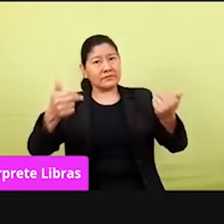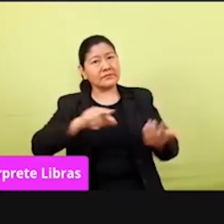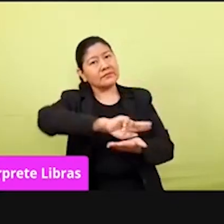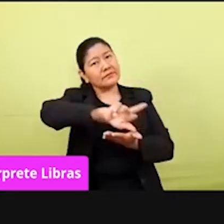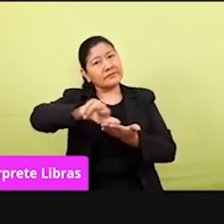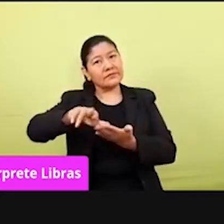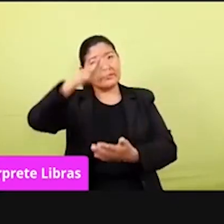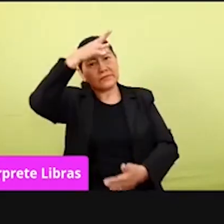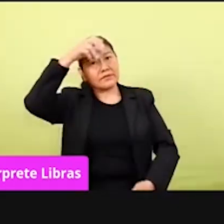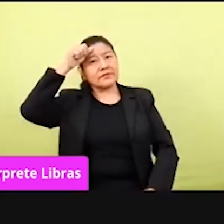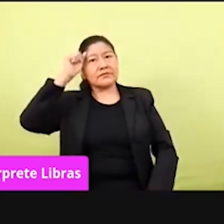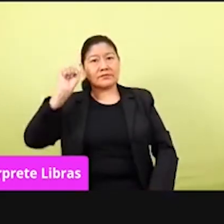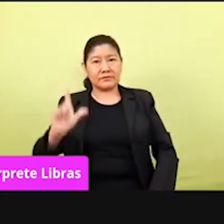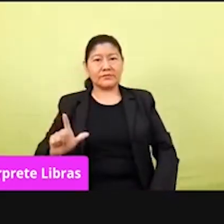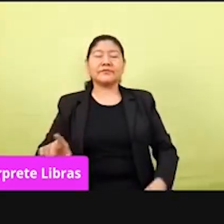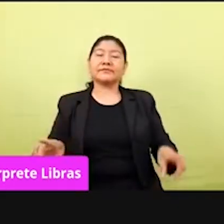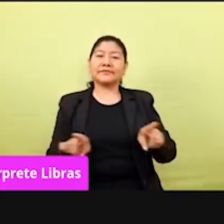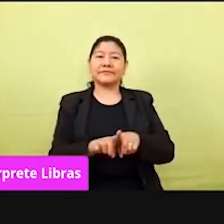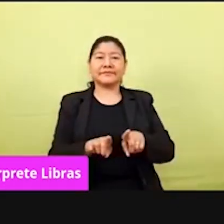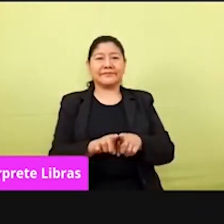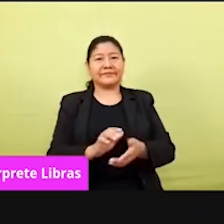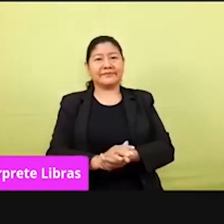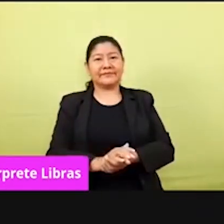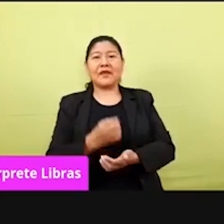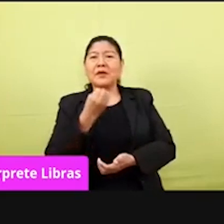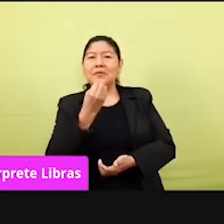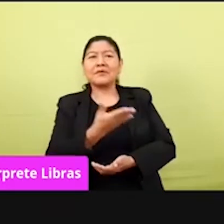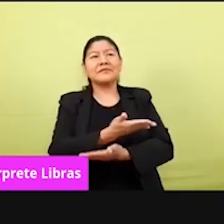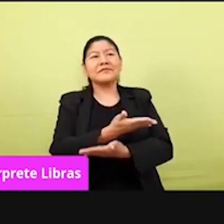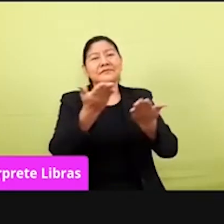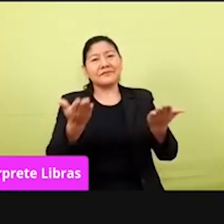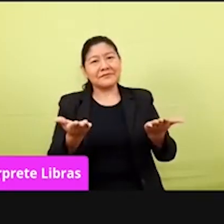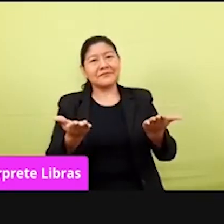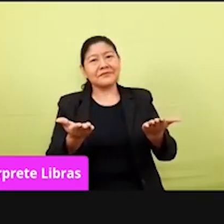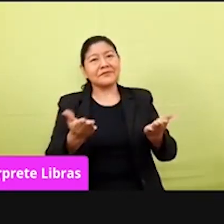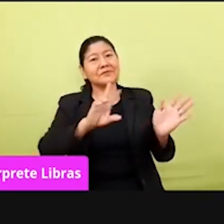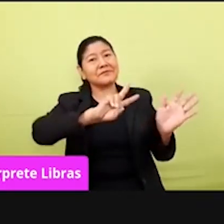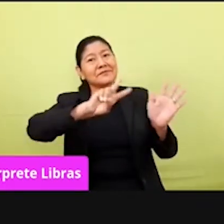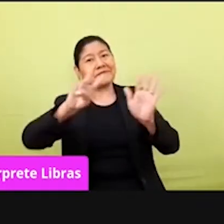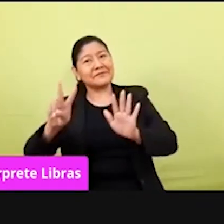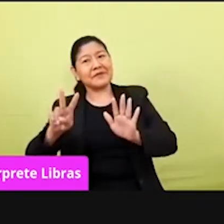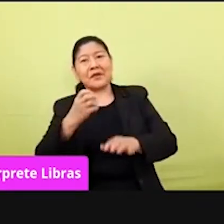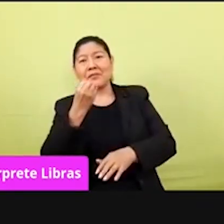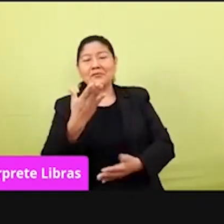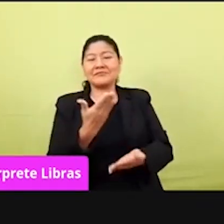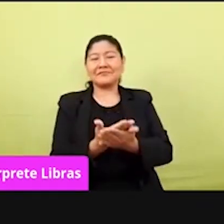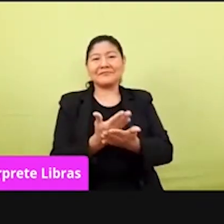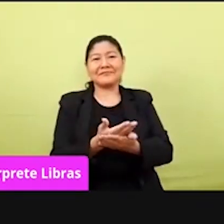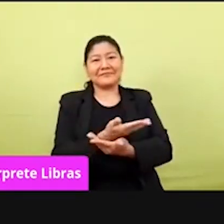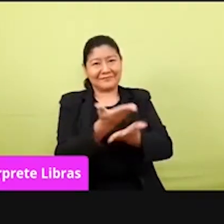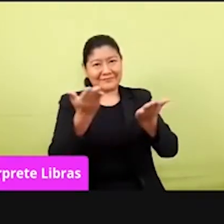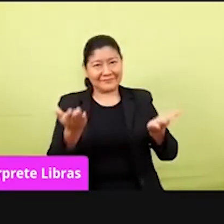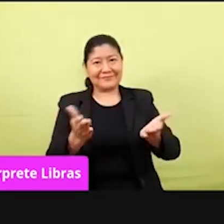Sul. Que tenhamos uma semana proveitosa, um ótimo encontro a todos